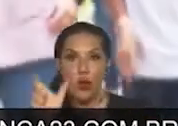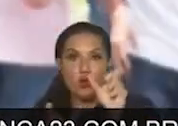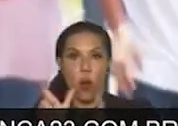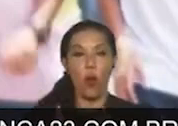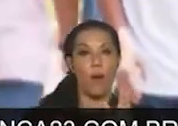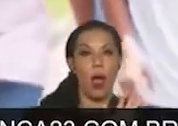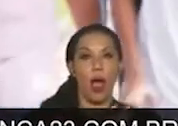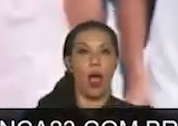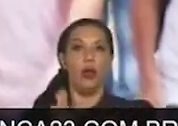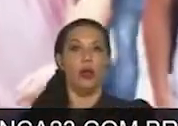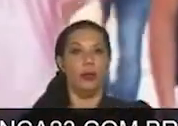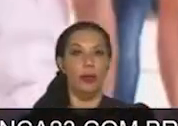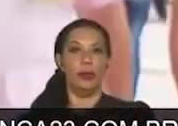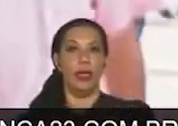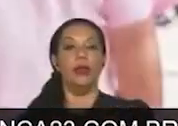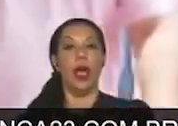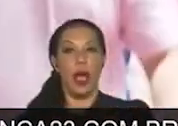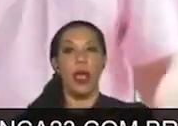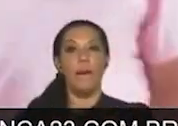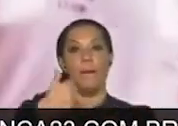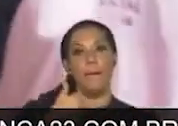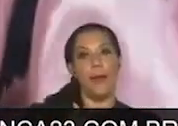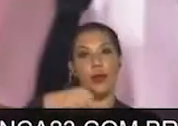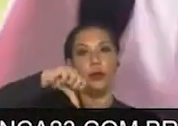uma alta no ano passado e foram